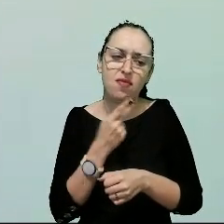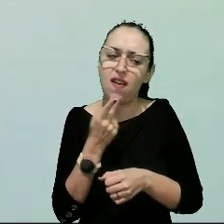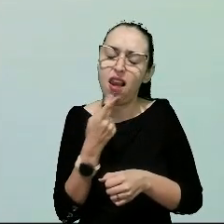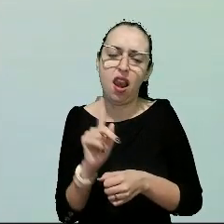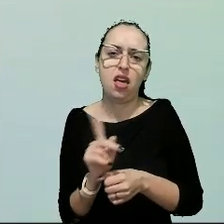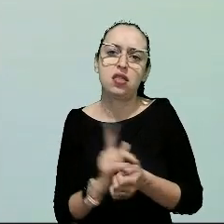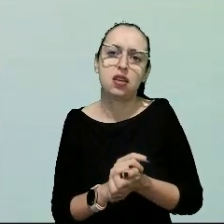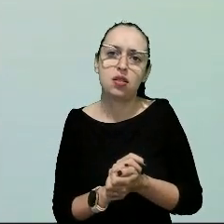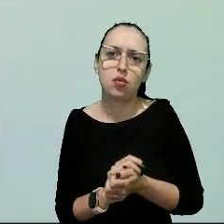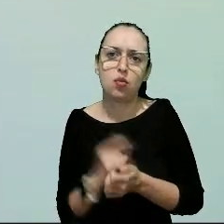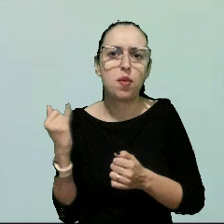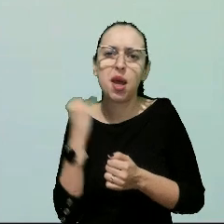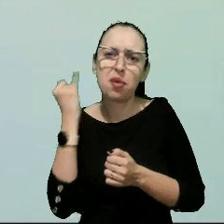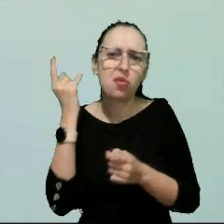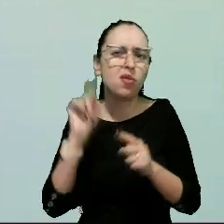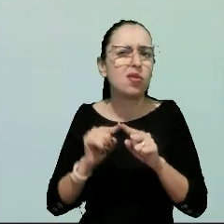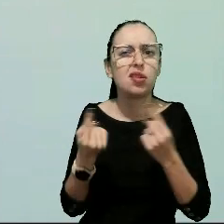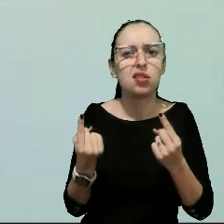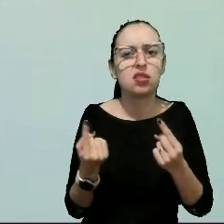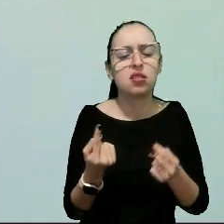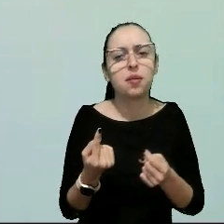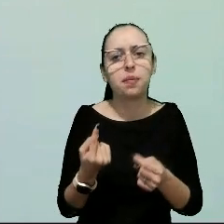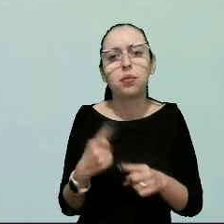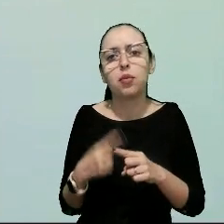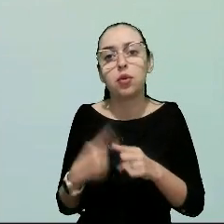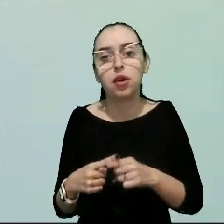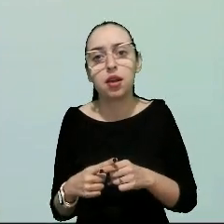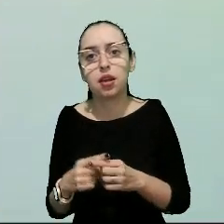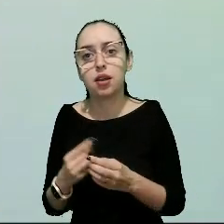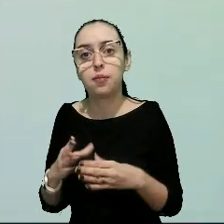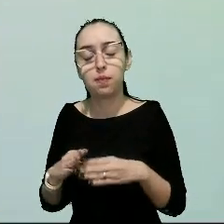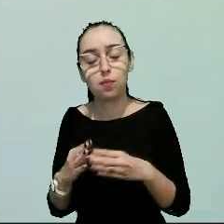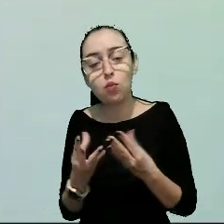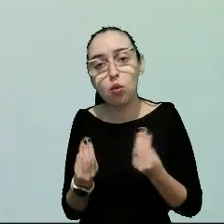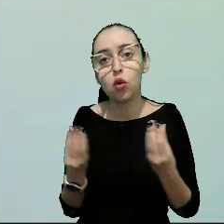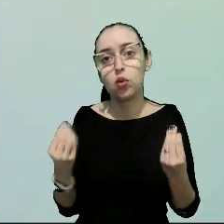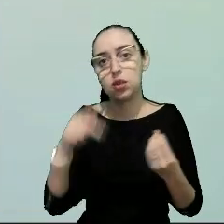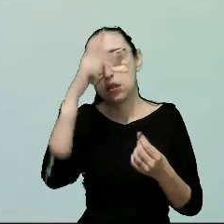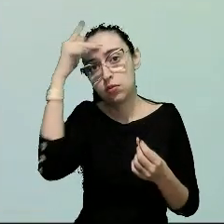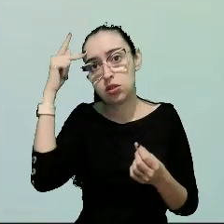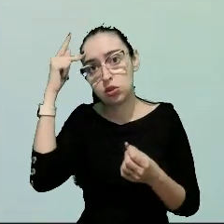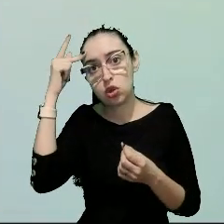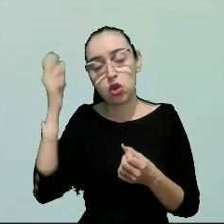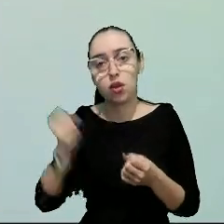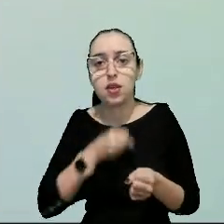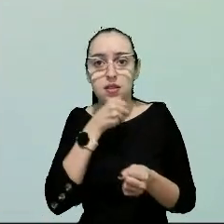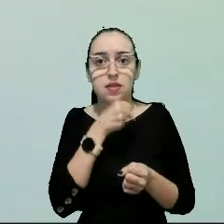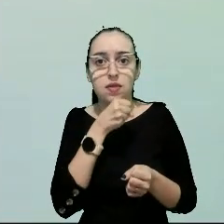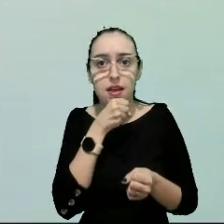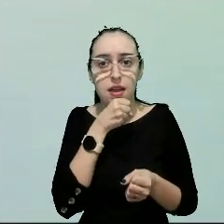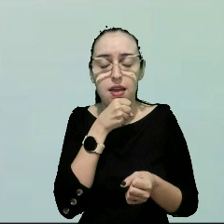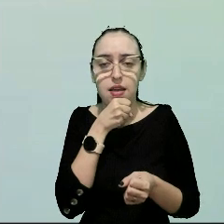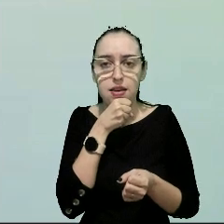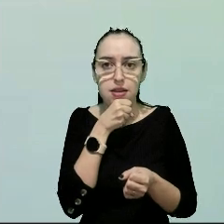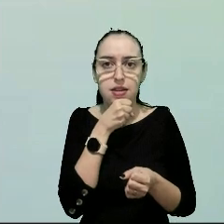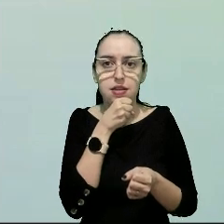esses números não são tão relevantes assim, porque a maior parte das pessoas de mais